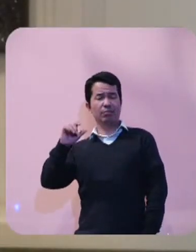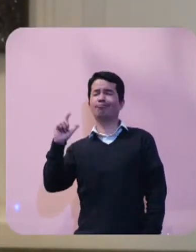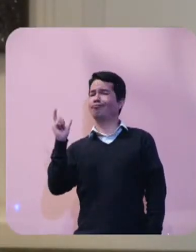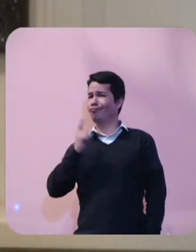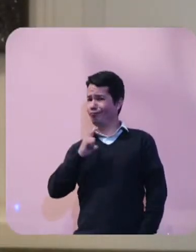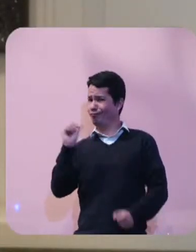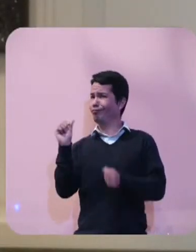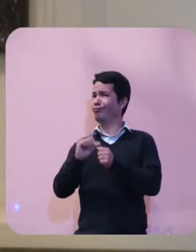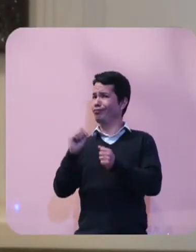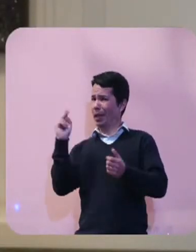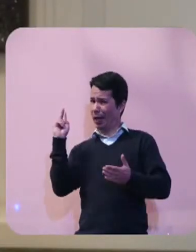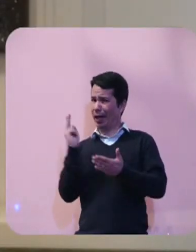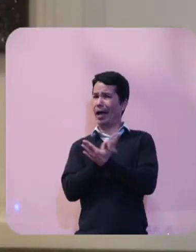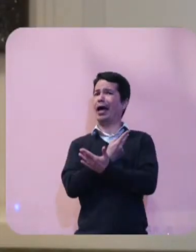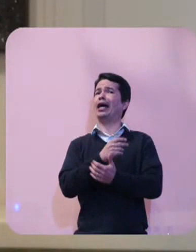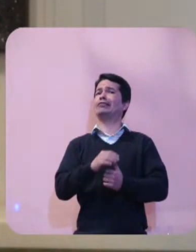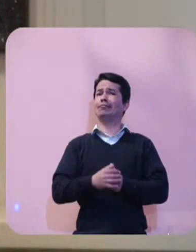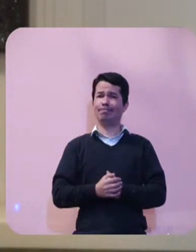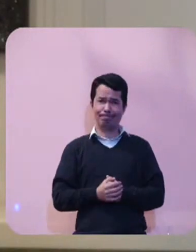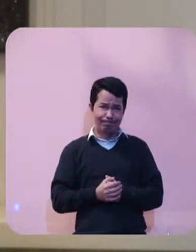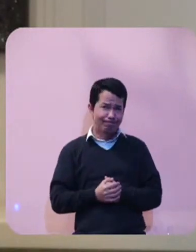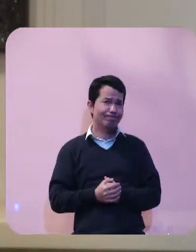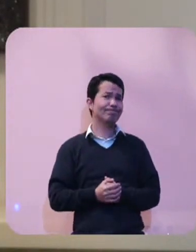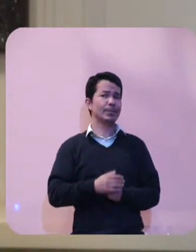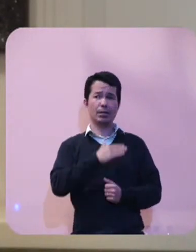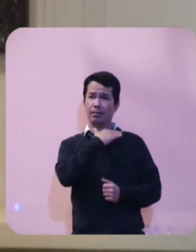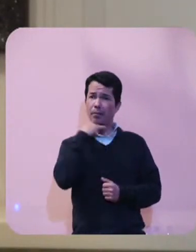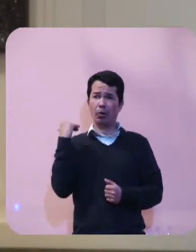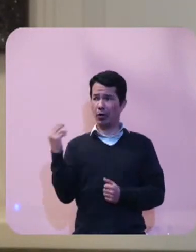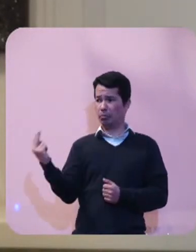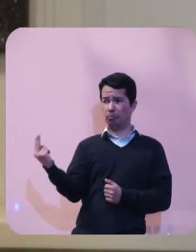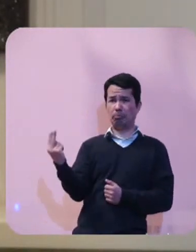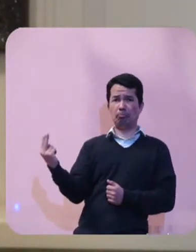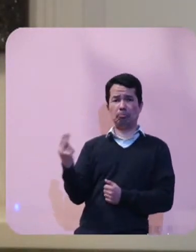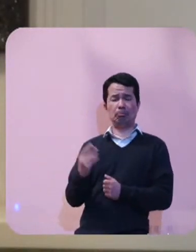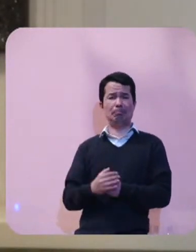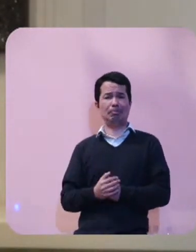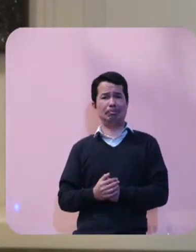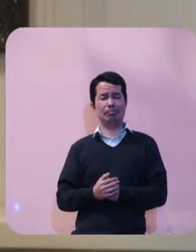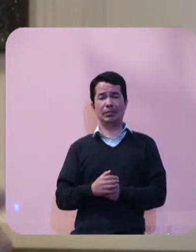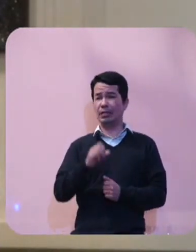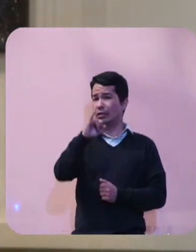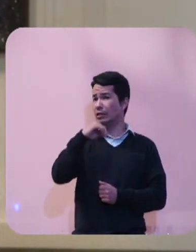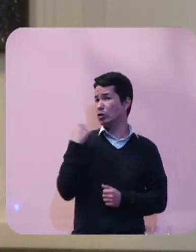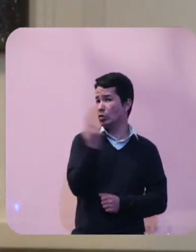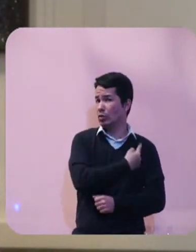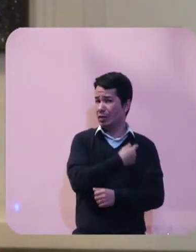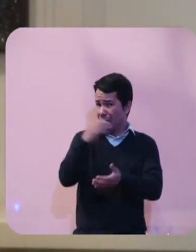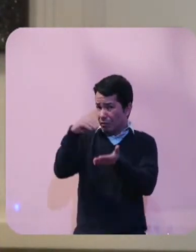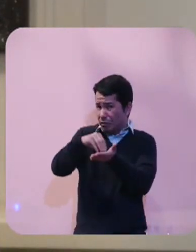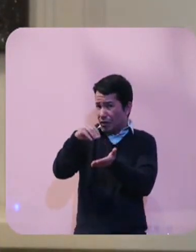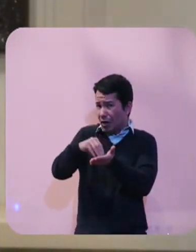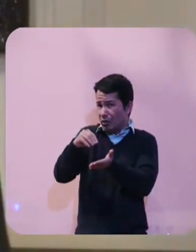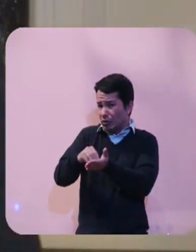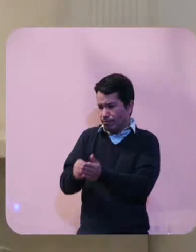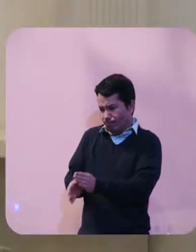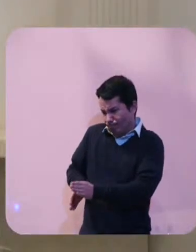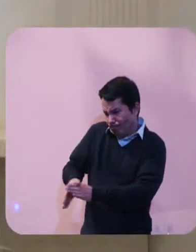nós não tratamos o coração dos nossos filhos, tragédias estão à porta da nossa